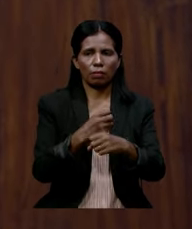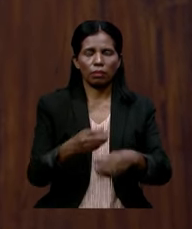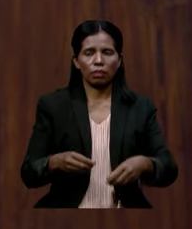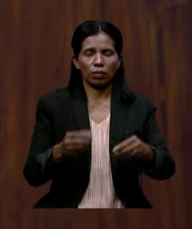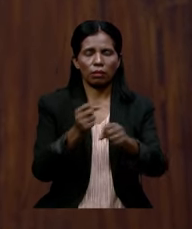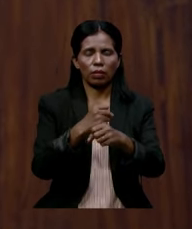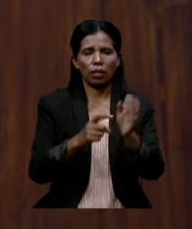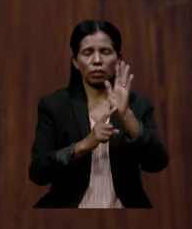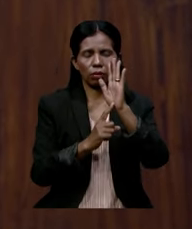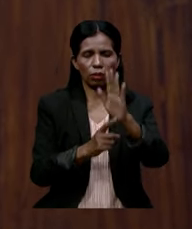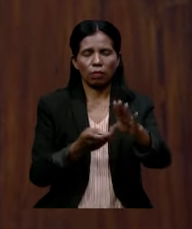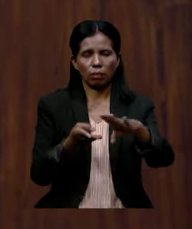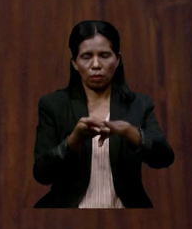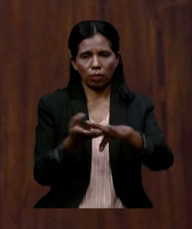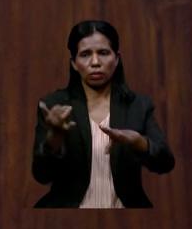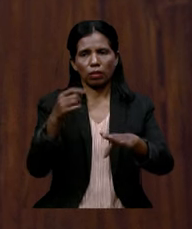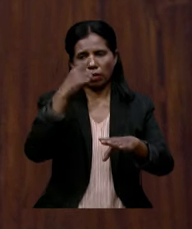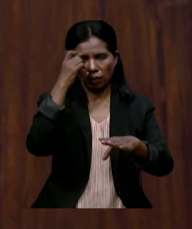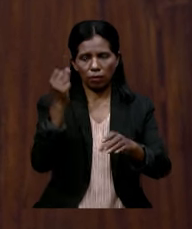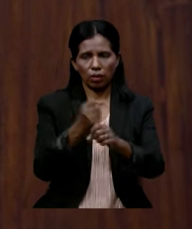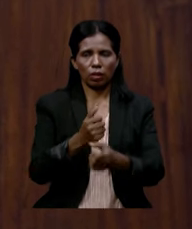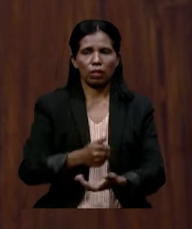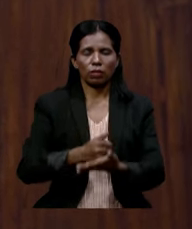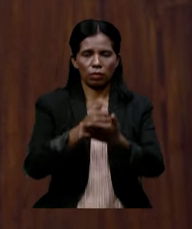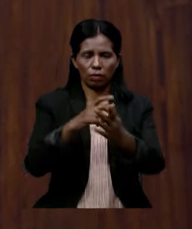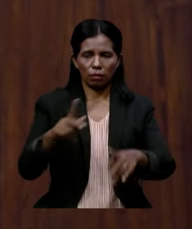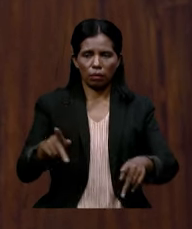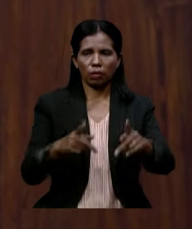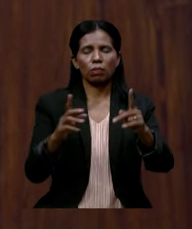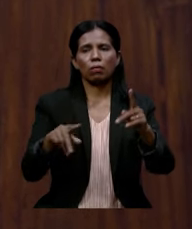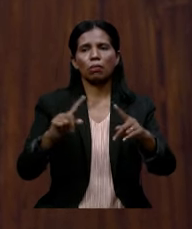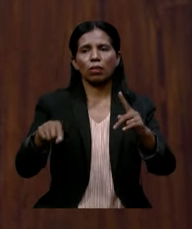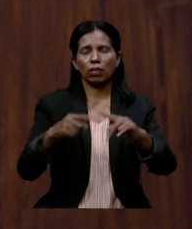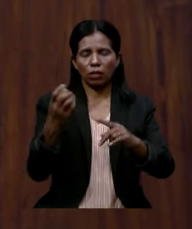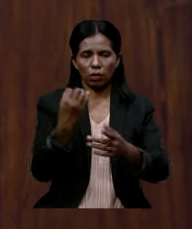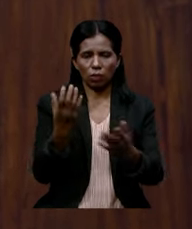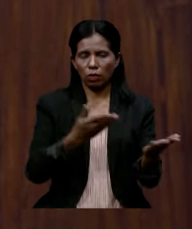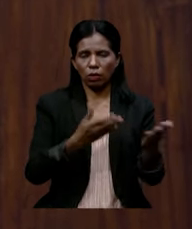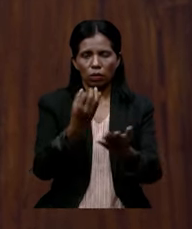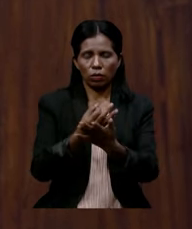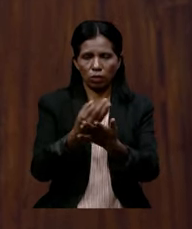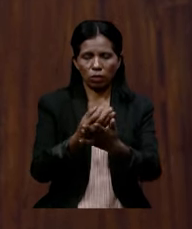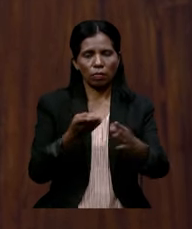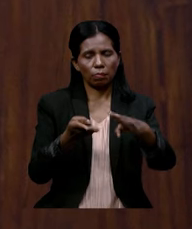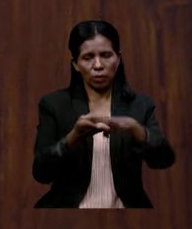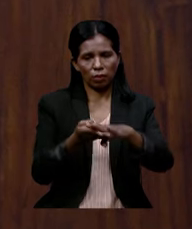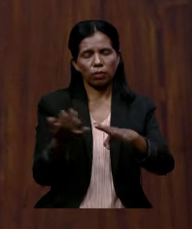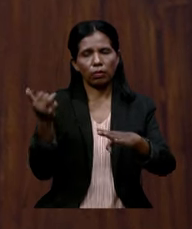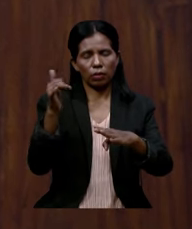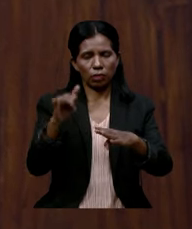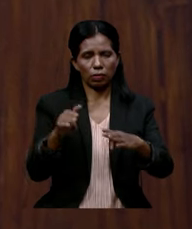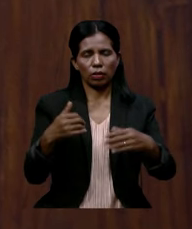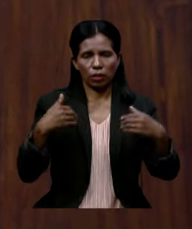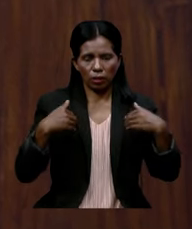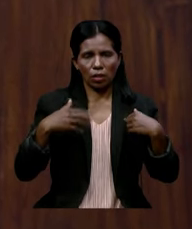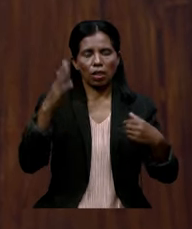Banco Sira, alerta o Luc Sira, também Sira, mas há atendimento para o público, em Hiro Osamba entrega, e Banco Sira, em tempo no Bacres, bem informado, com